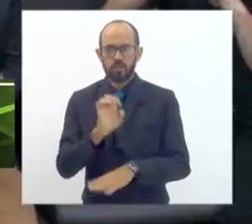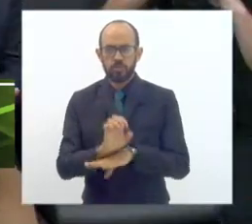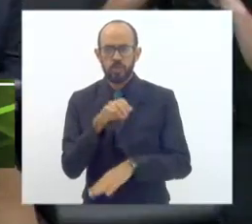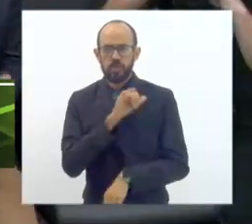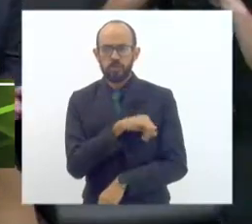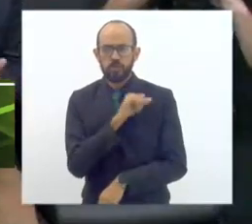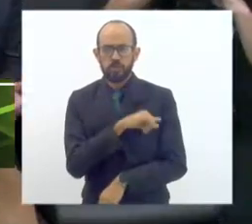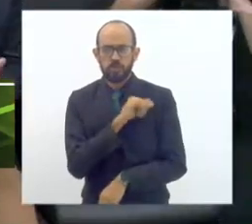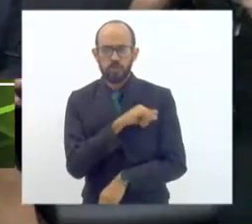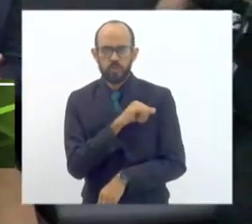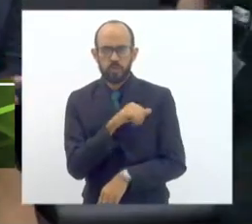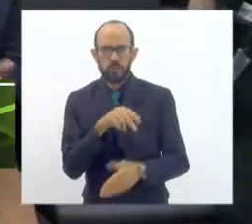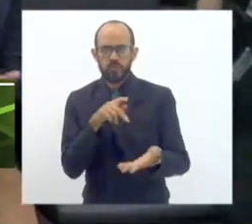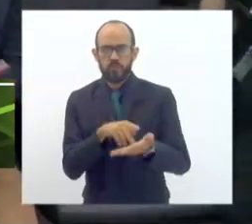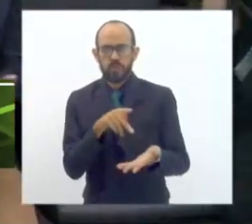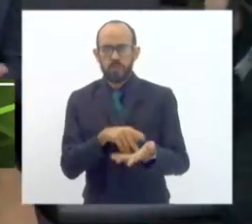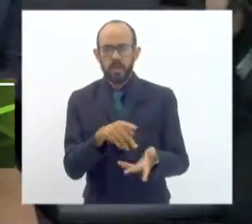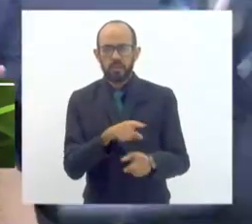realmente...